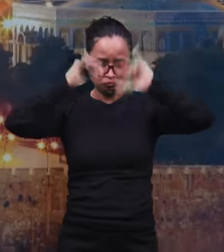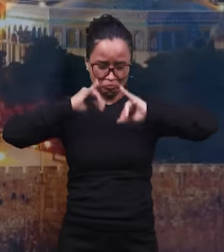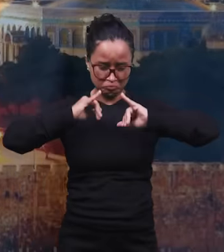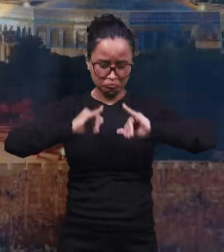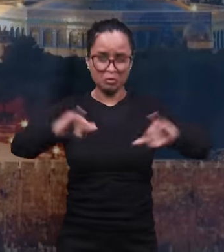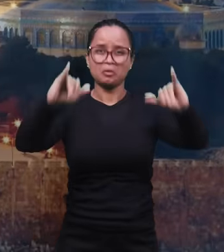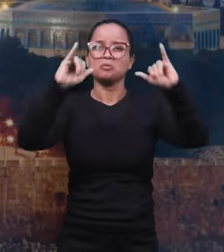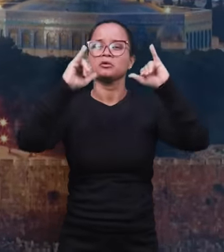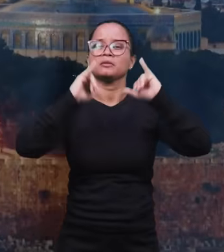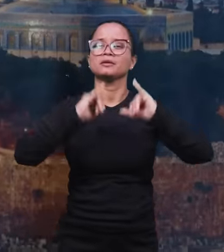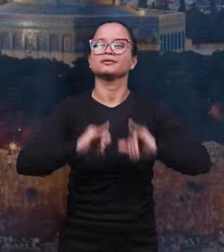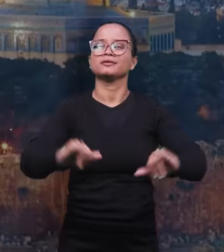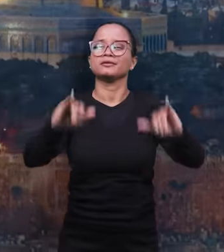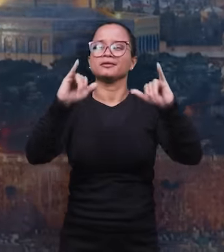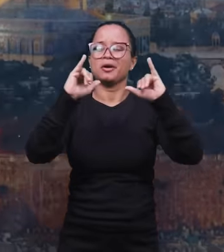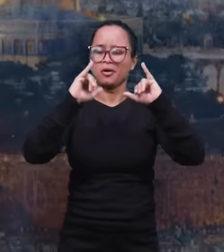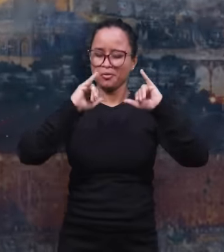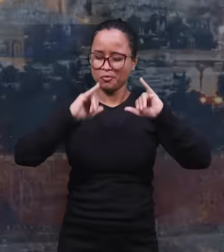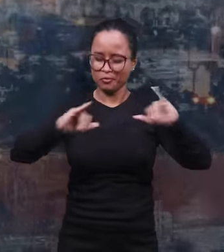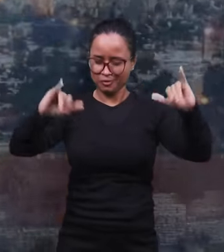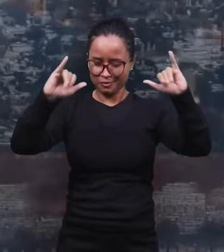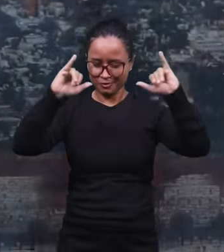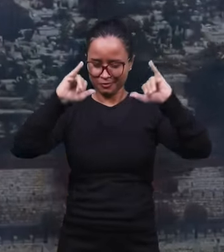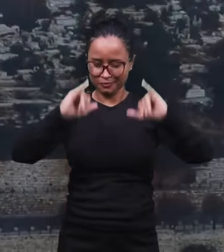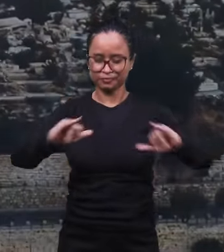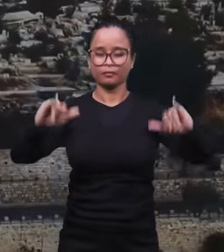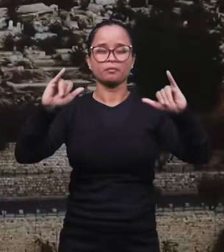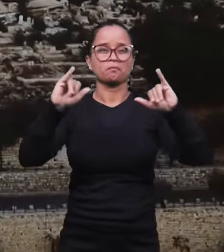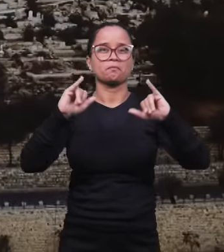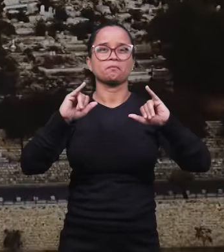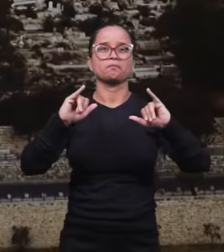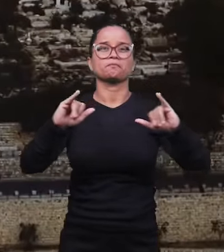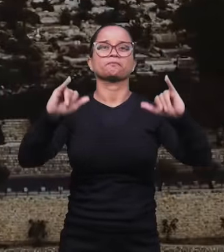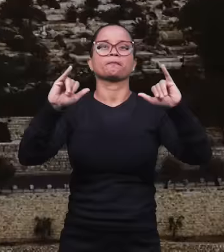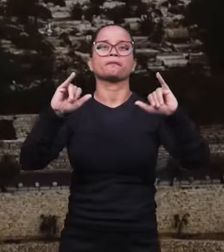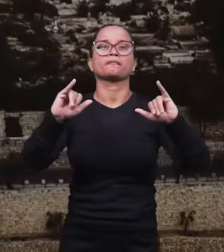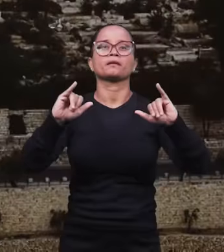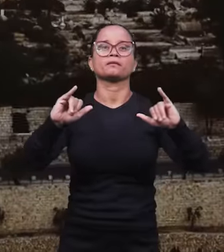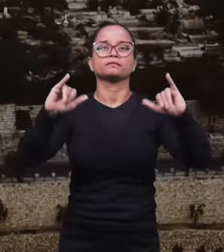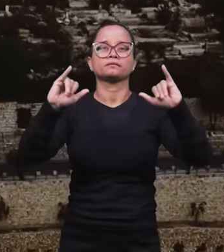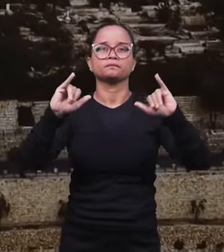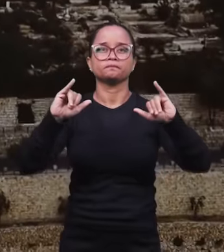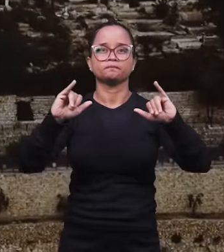anjos do céu a